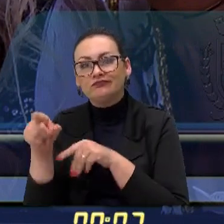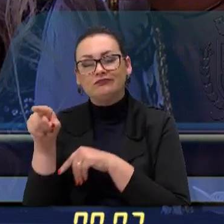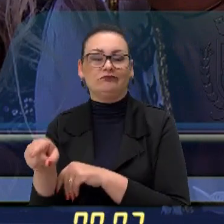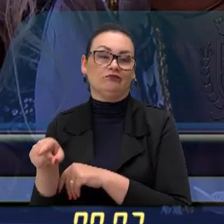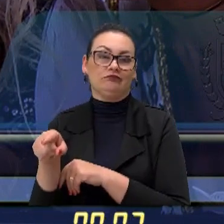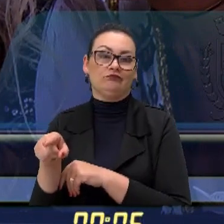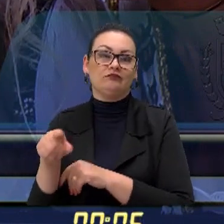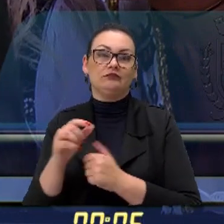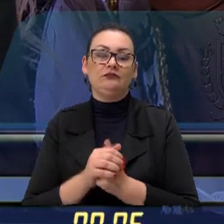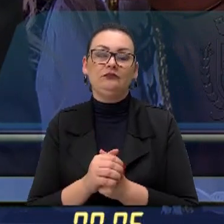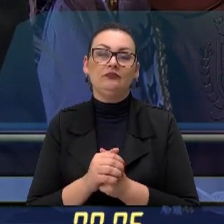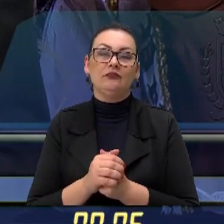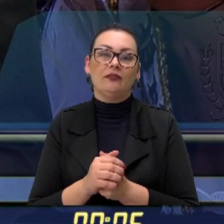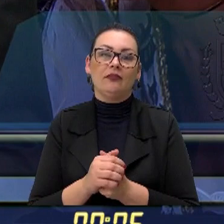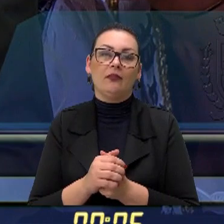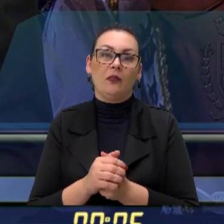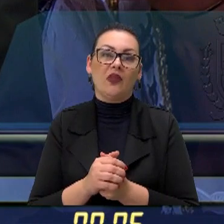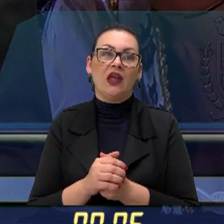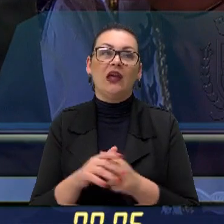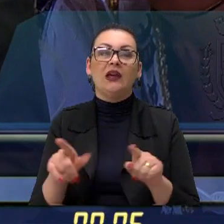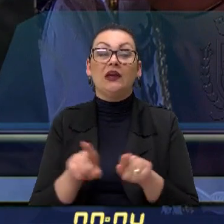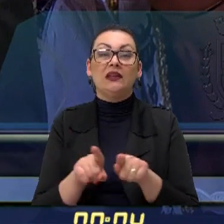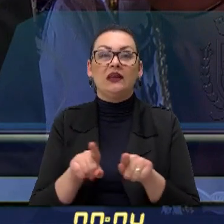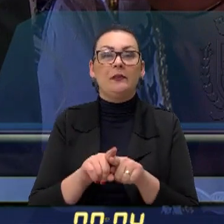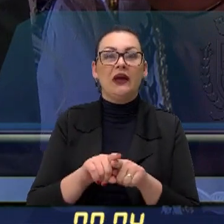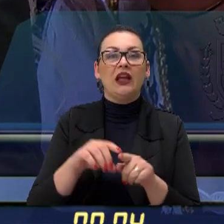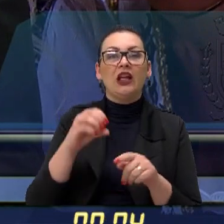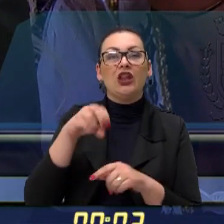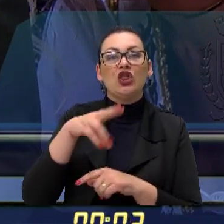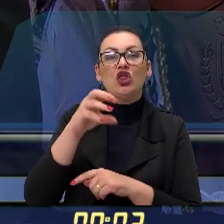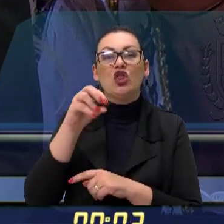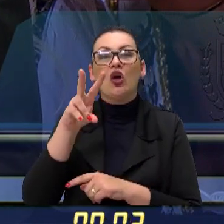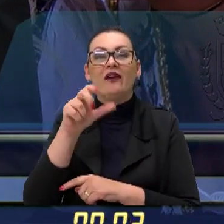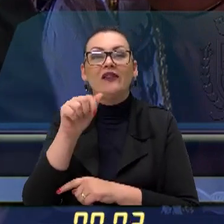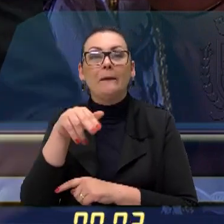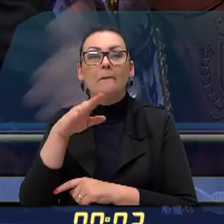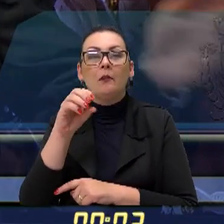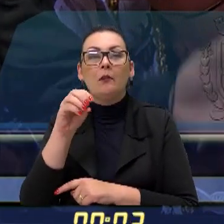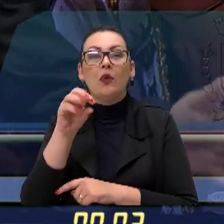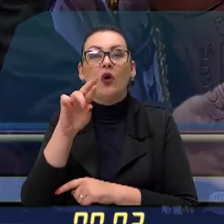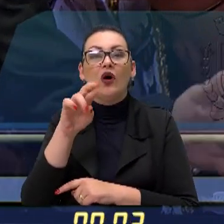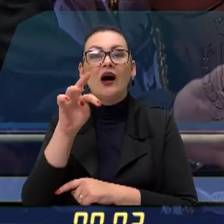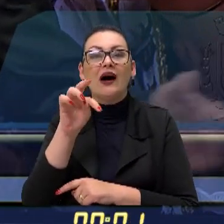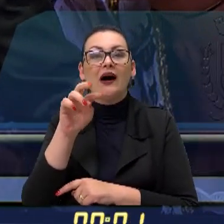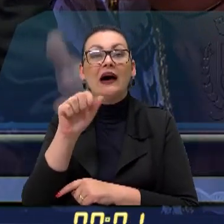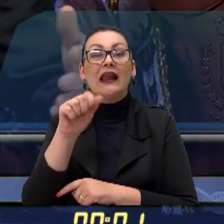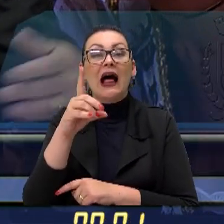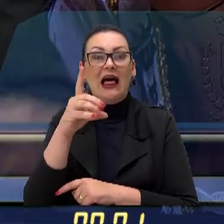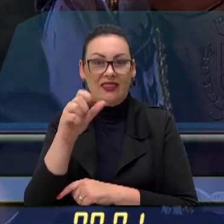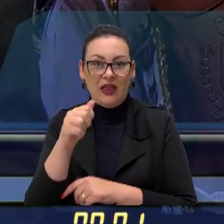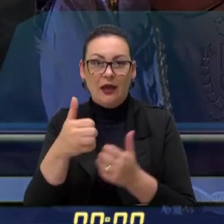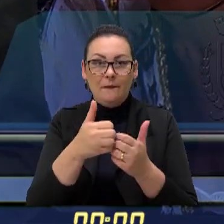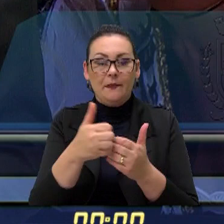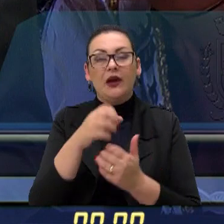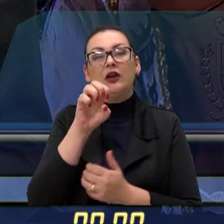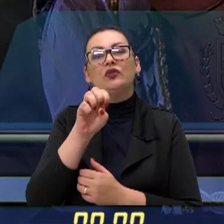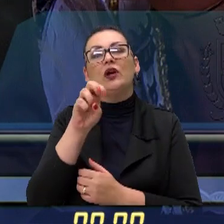E no loteamento Nova Morada, também é lá perto do eucalipto esse,